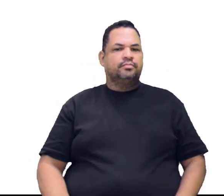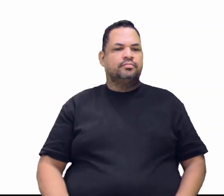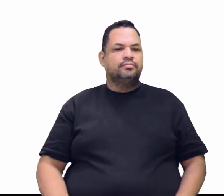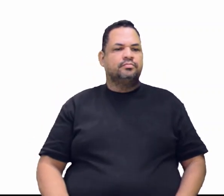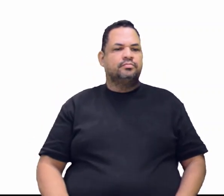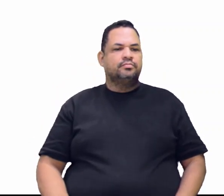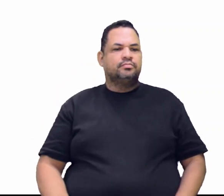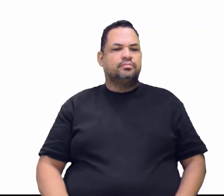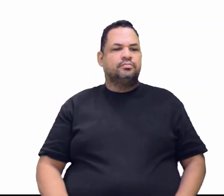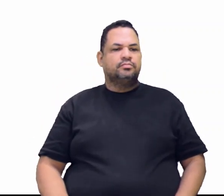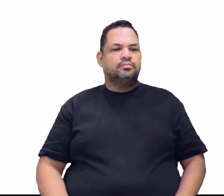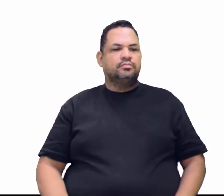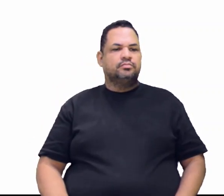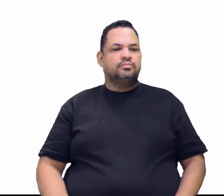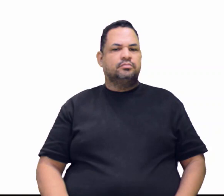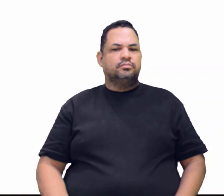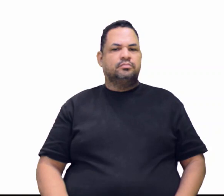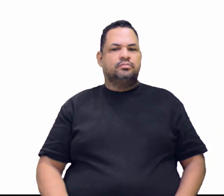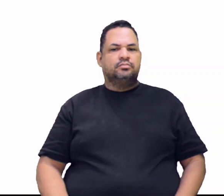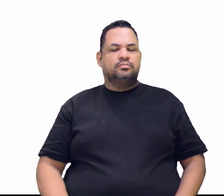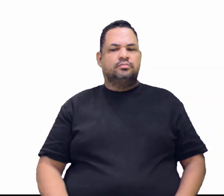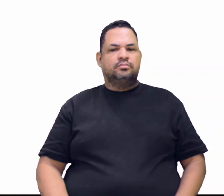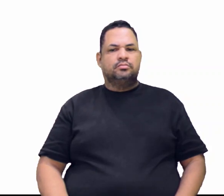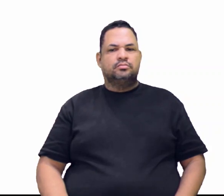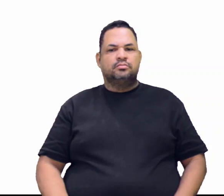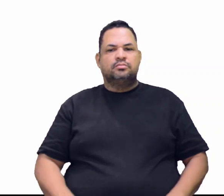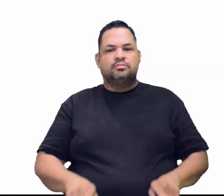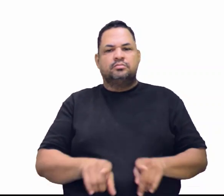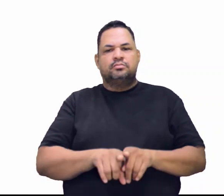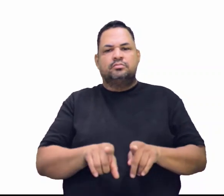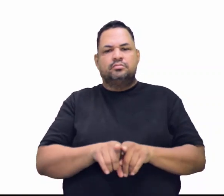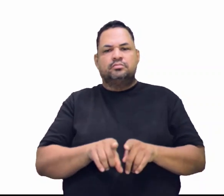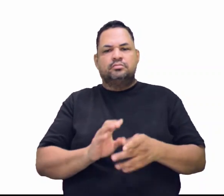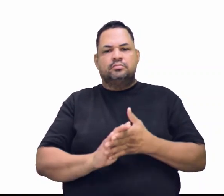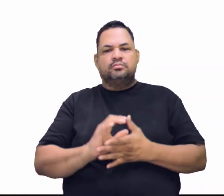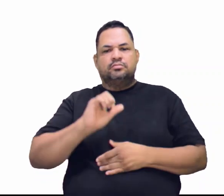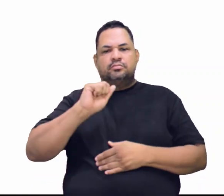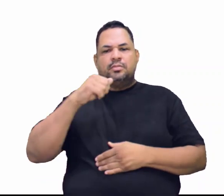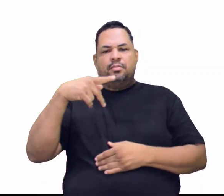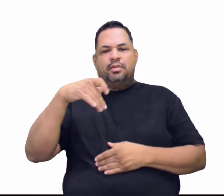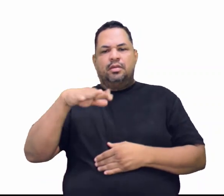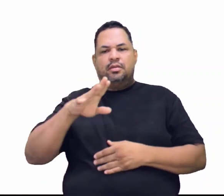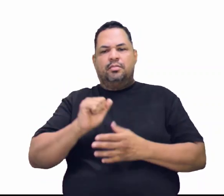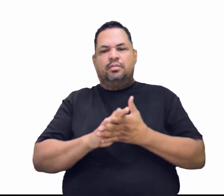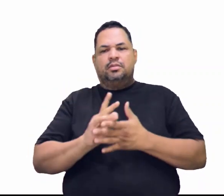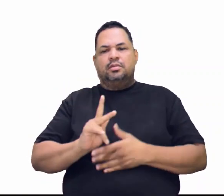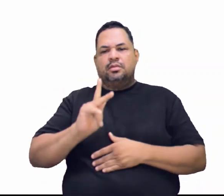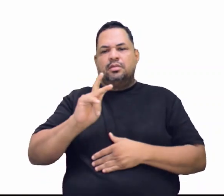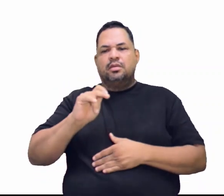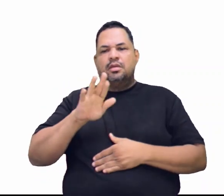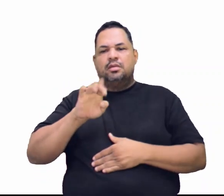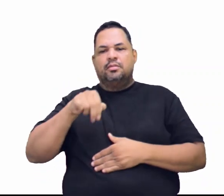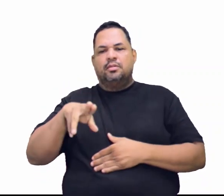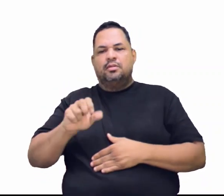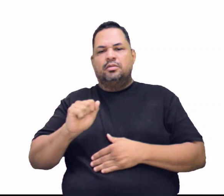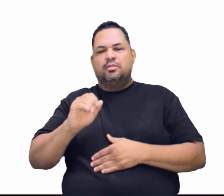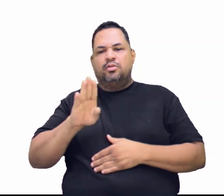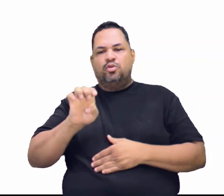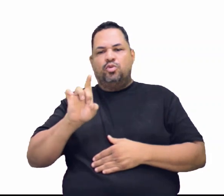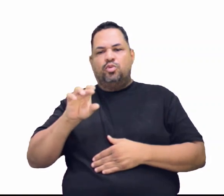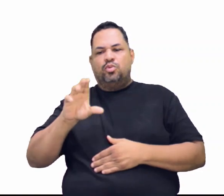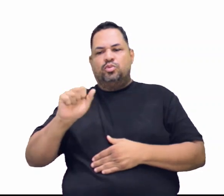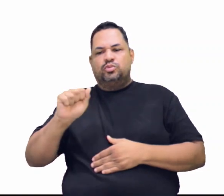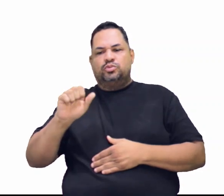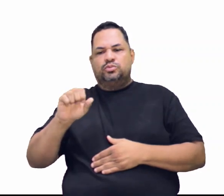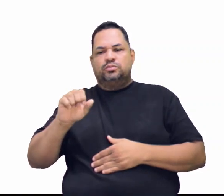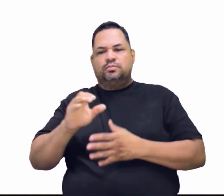Jacangapiranga, Urutucuru, Urupacamanca. Assim como temos o Apama, os Caripunas, os Bororos,